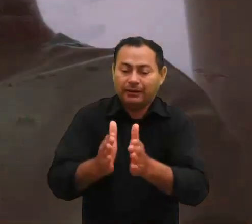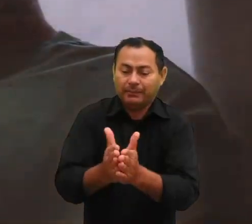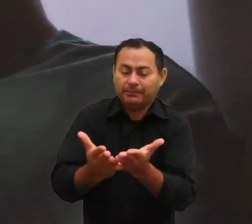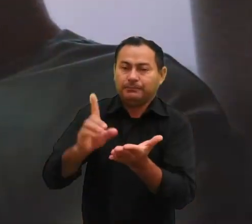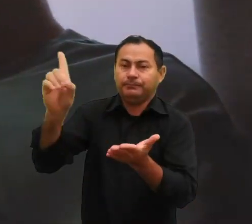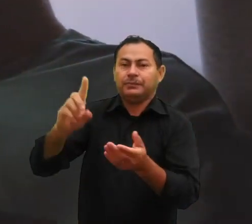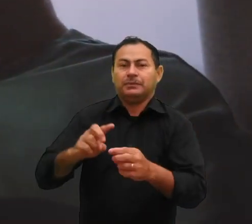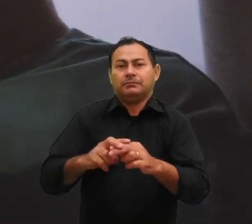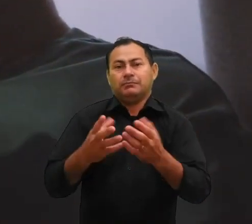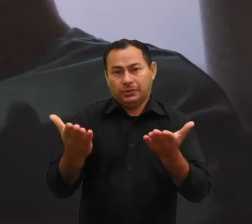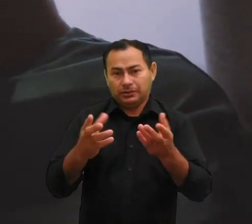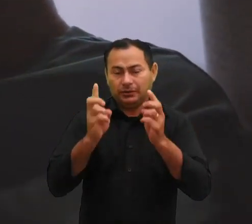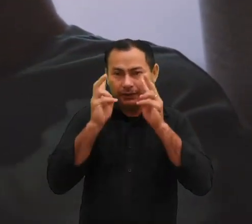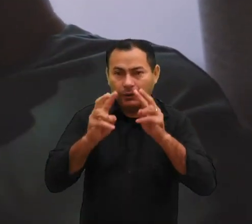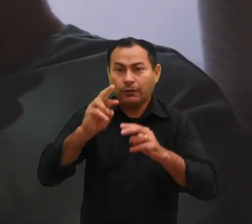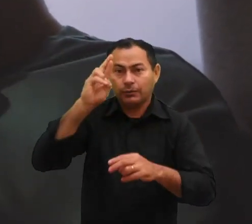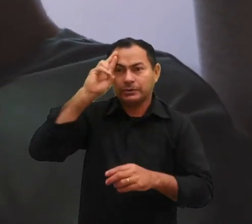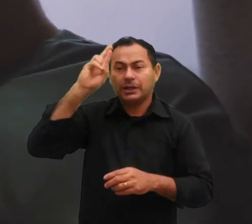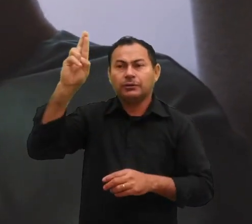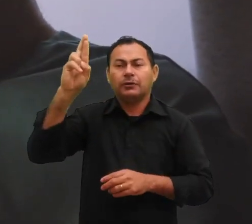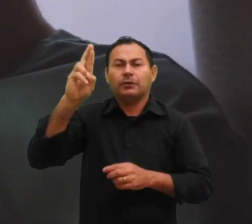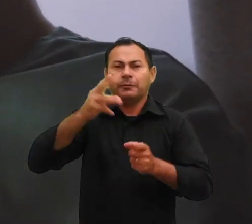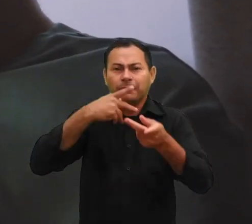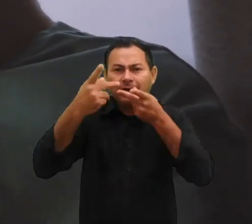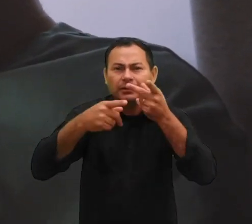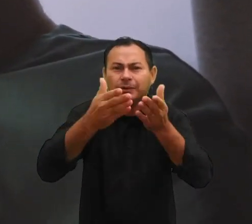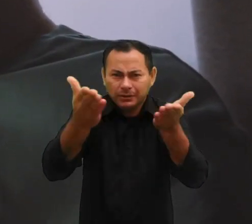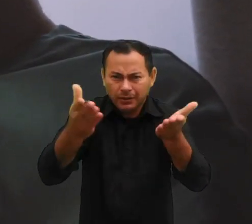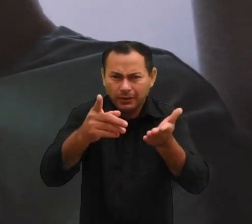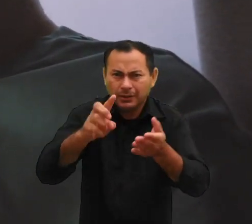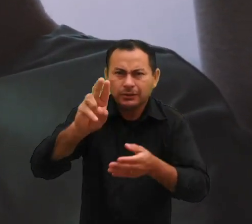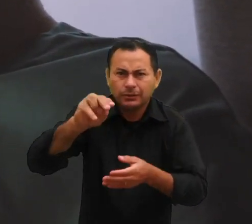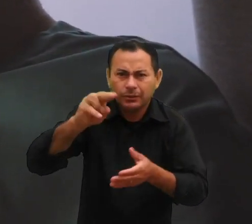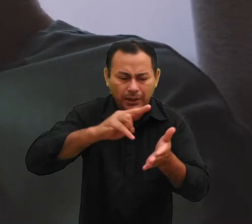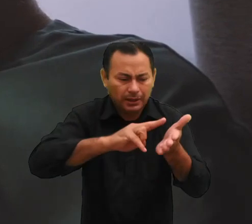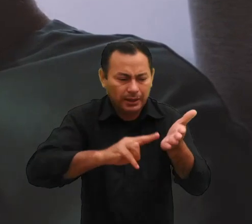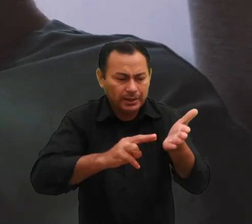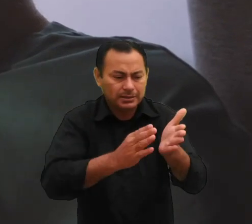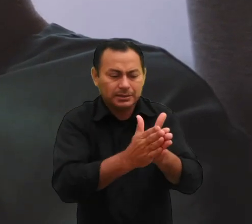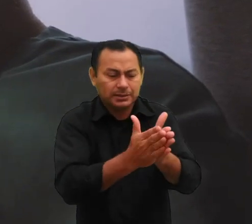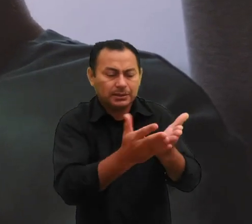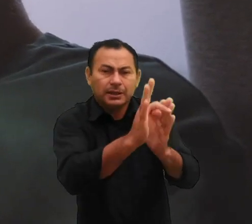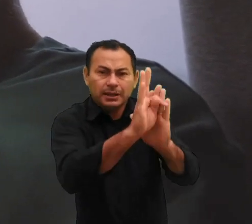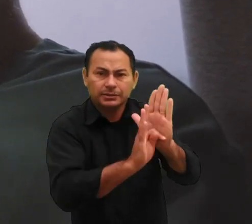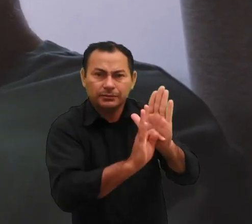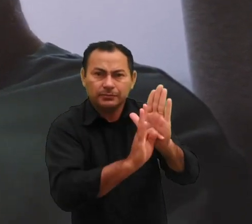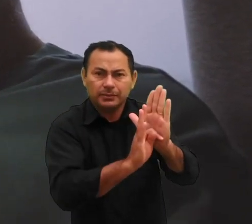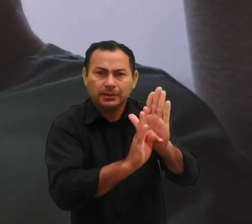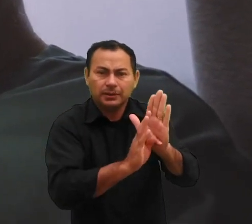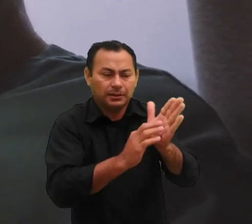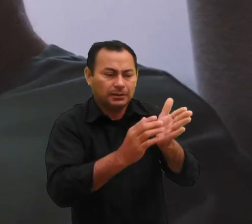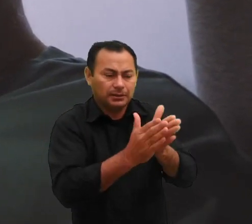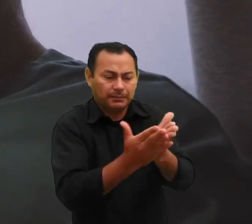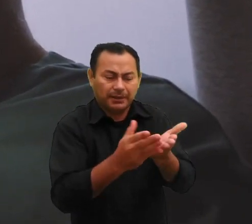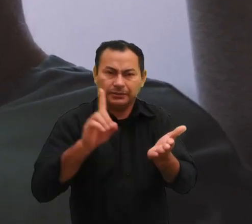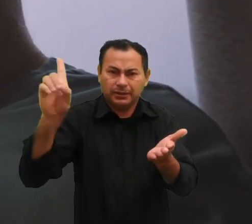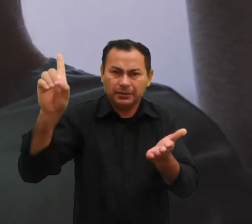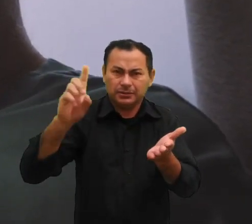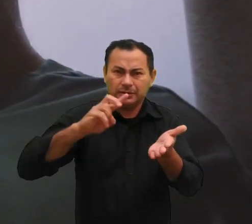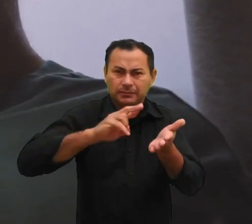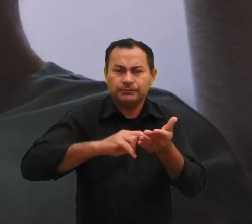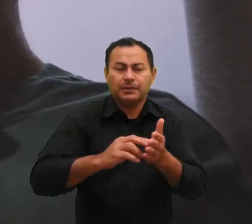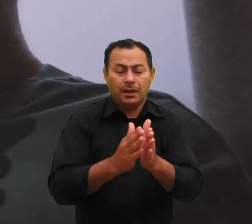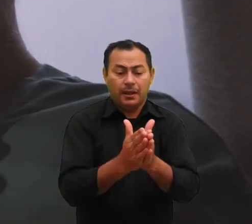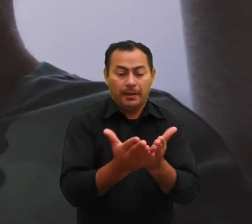às Escrituras. Ouça o Senhor perguntando: ei, vocês nunca leram essa passagem nas